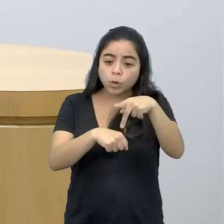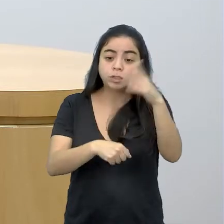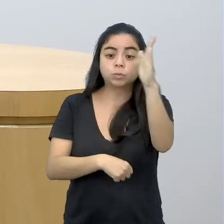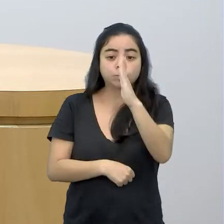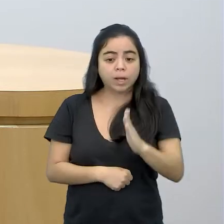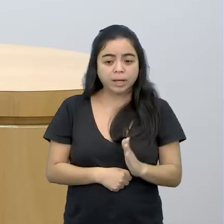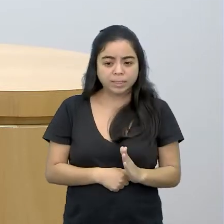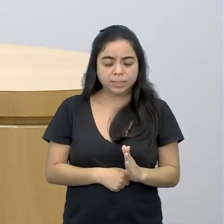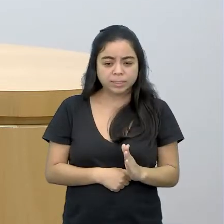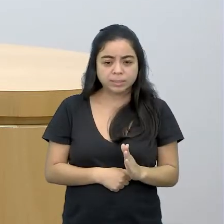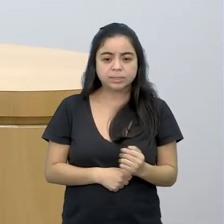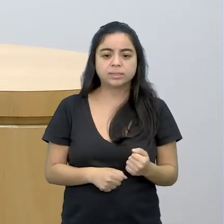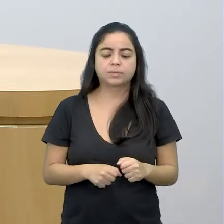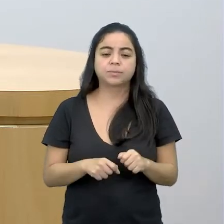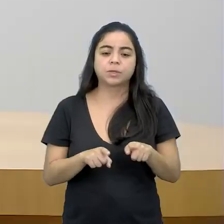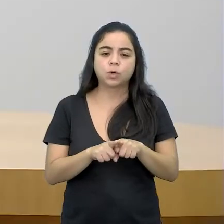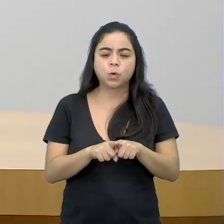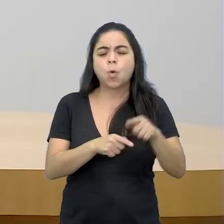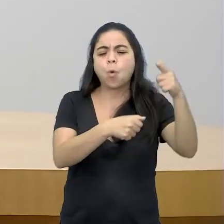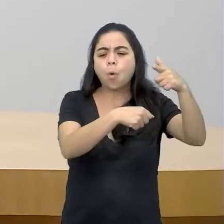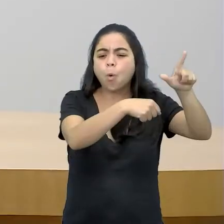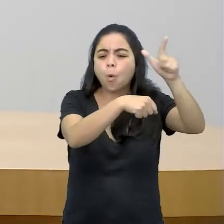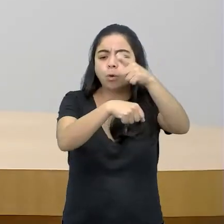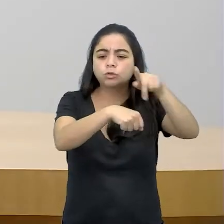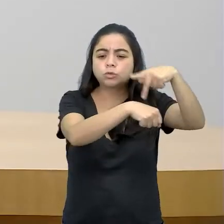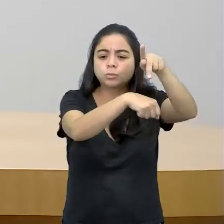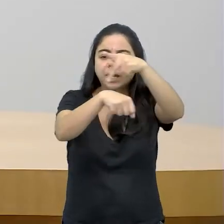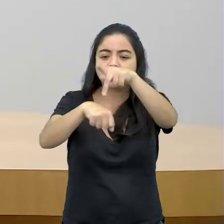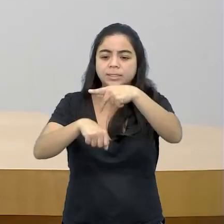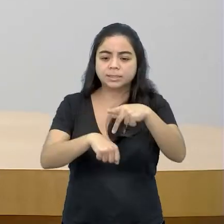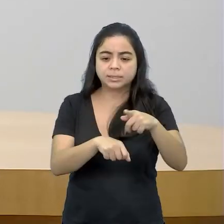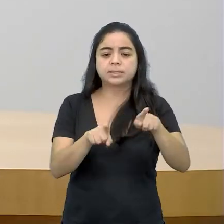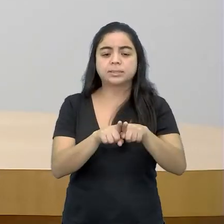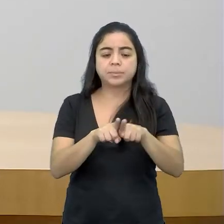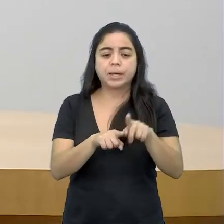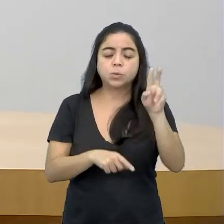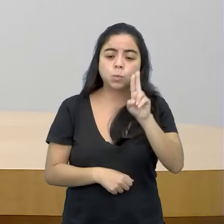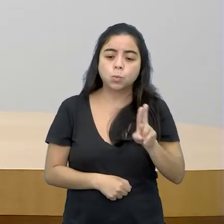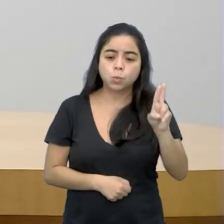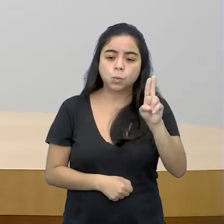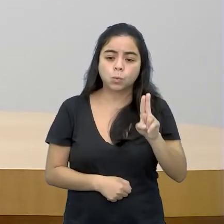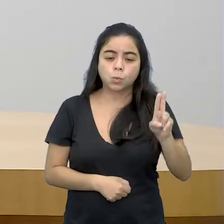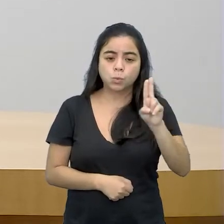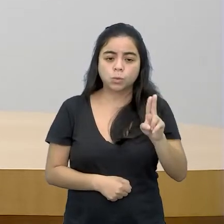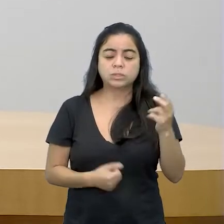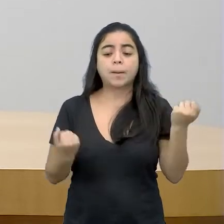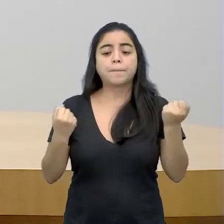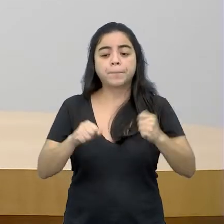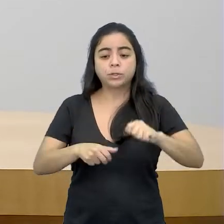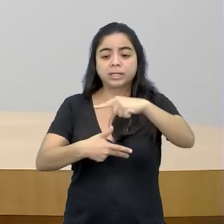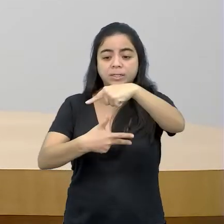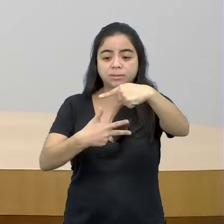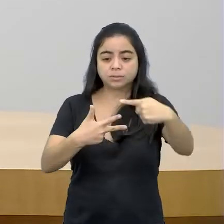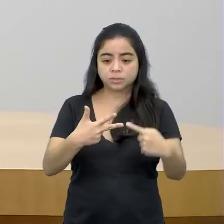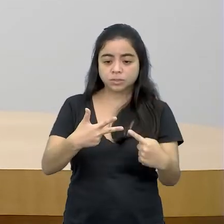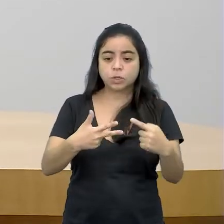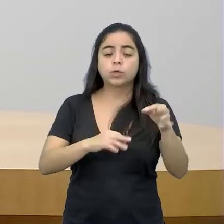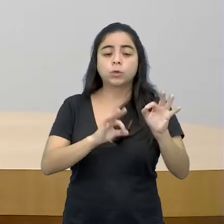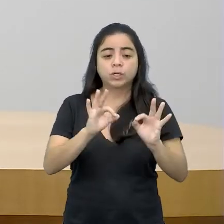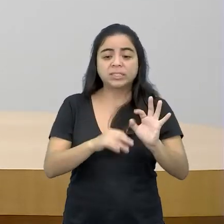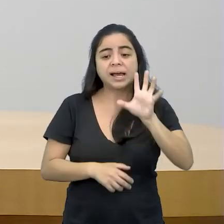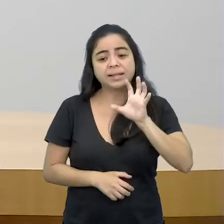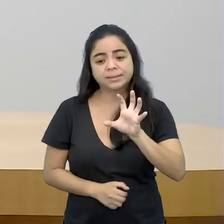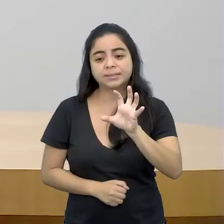dos países, além de muitos outros, né, no globo, que se utilizam desse poder tripartite e organizam